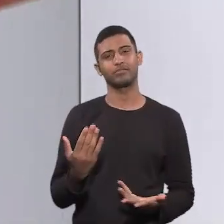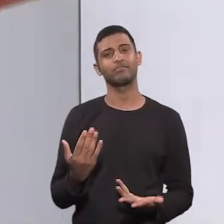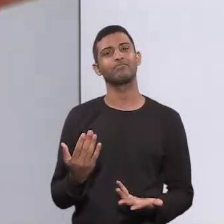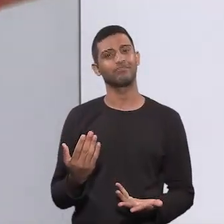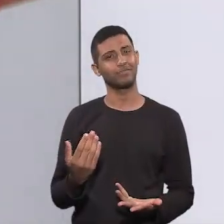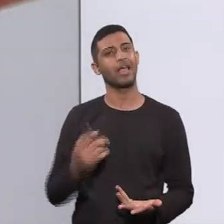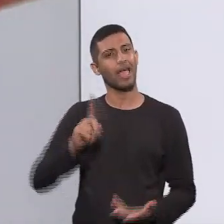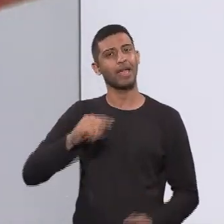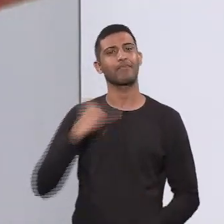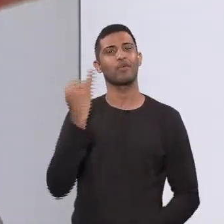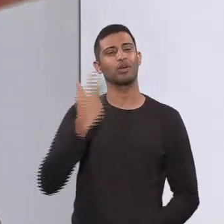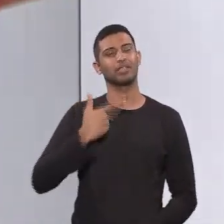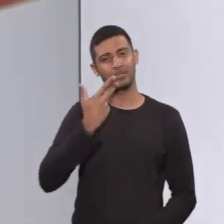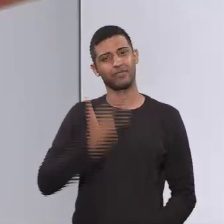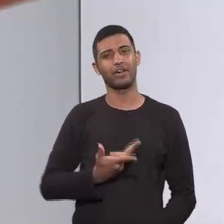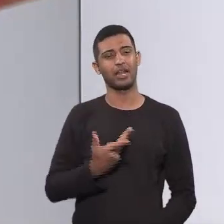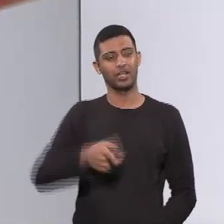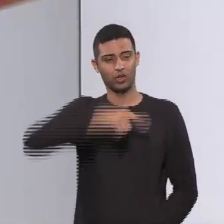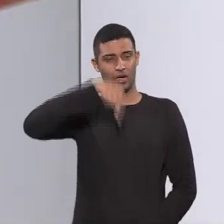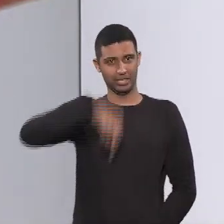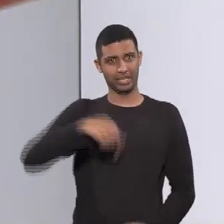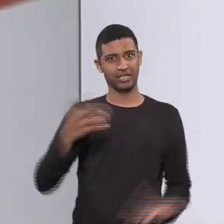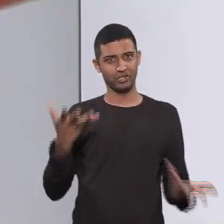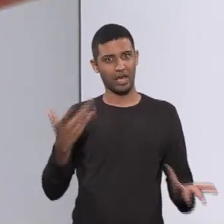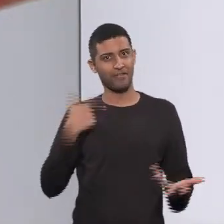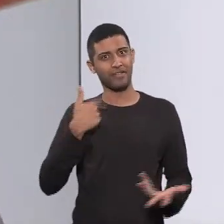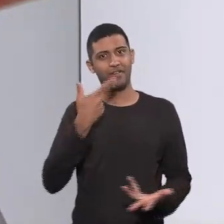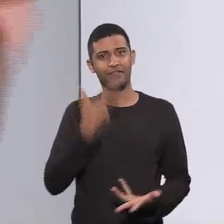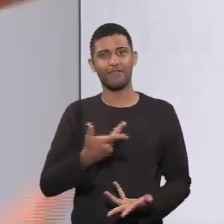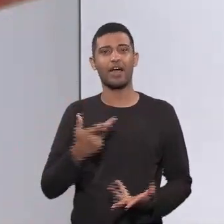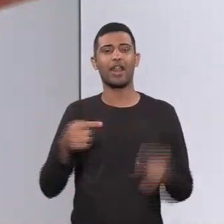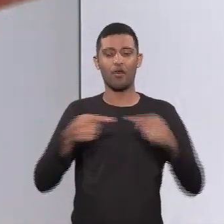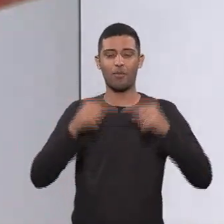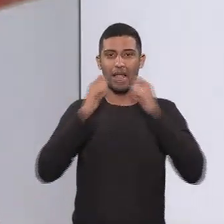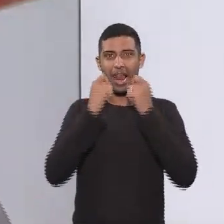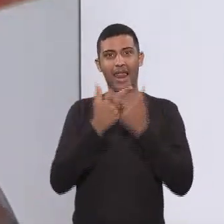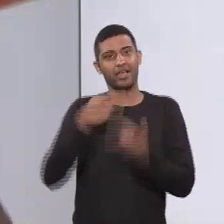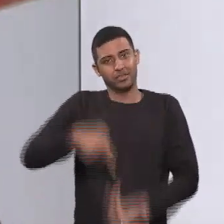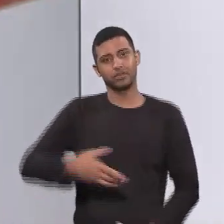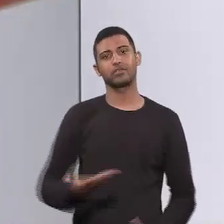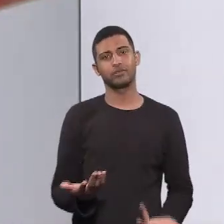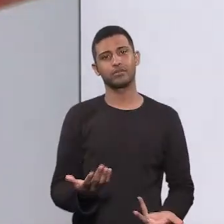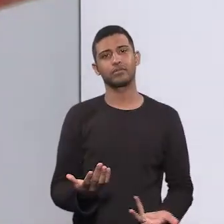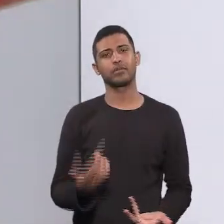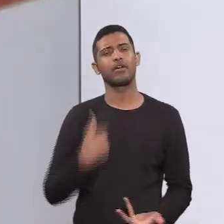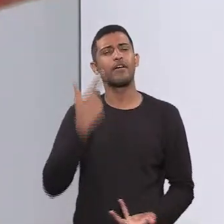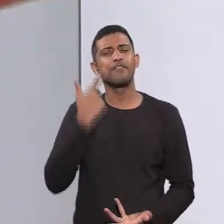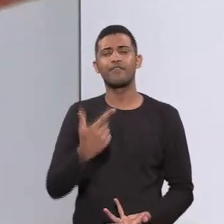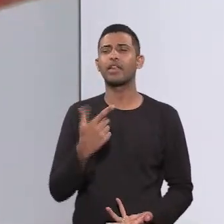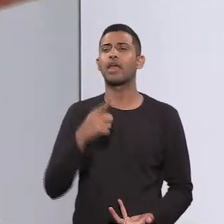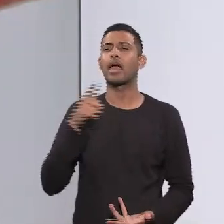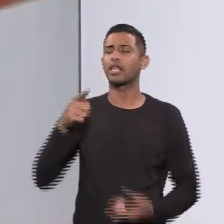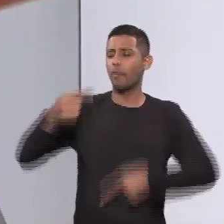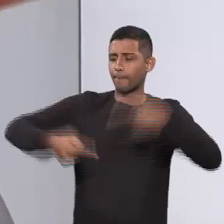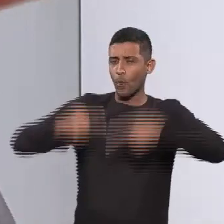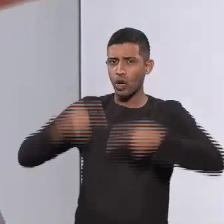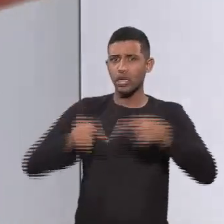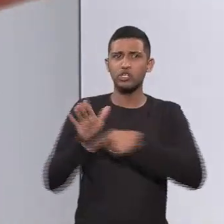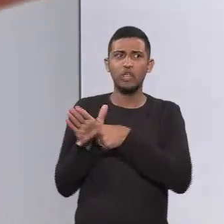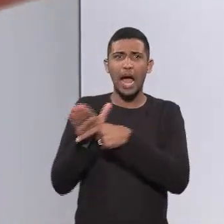acho que é importante a gente destacar, né, já que nós estamos aqui num programa, né, numa casa legislativa, a importância do poder público